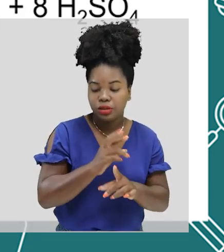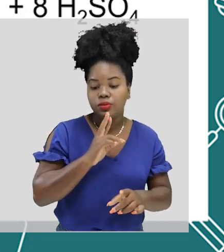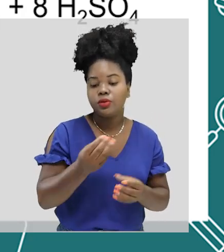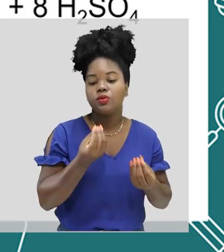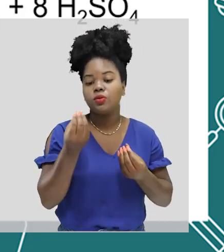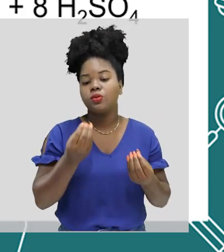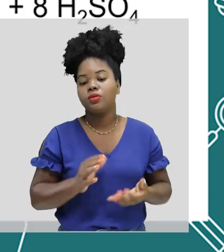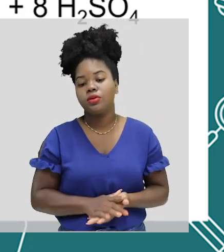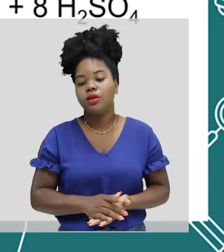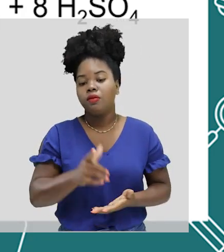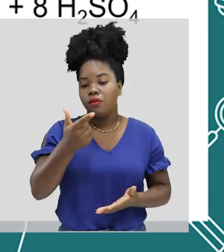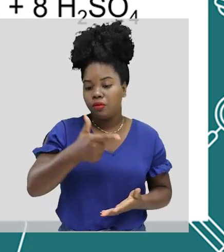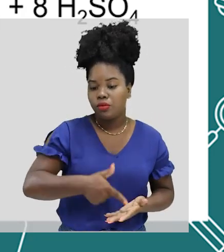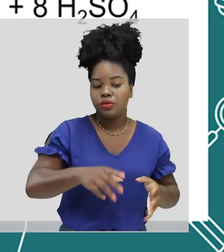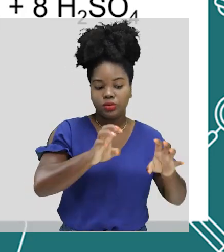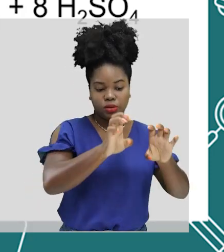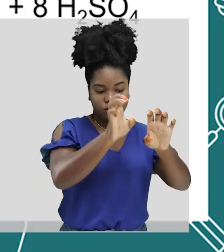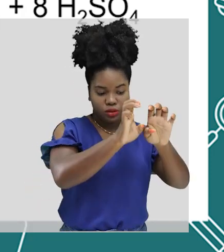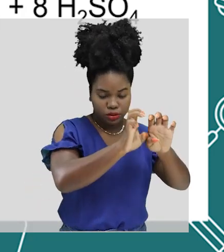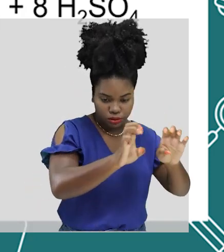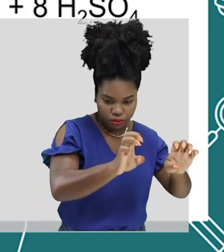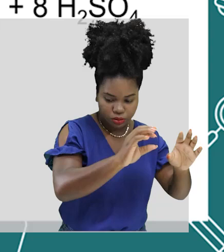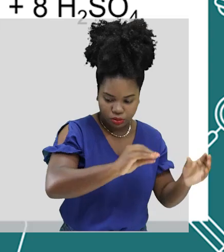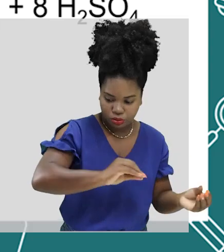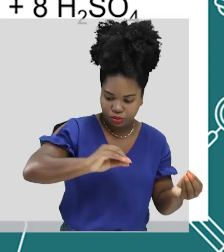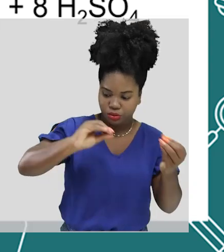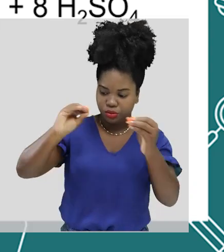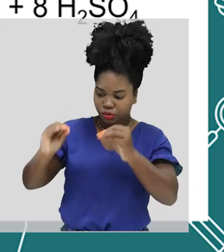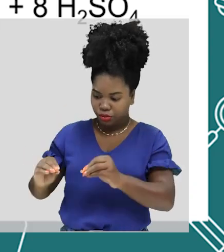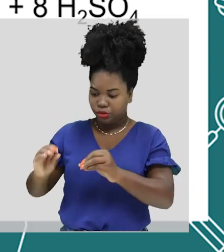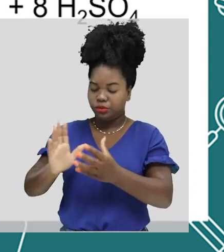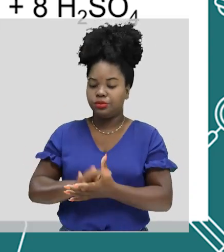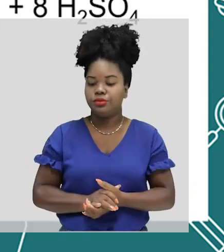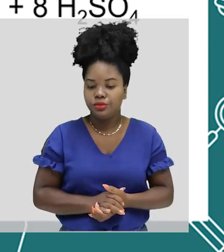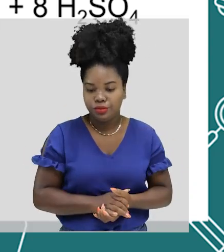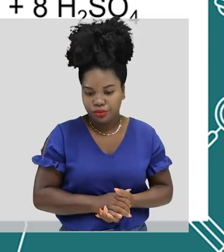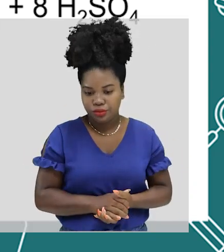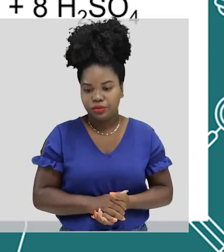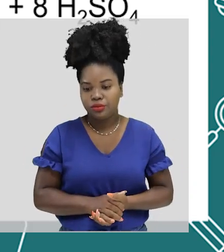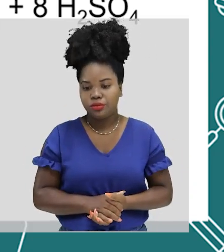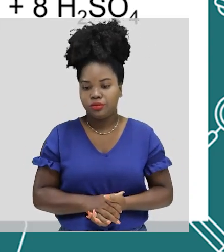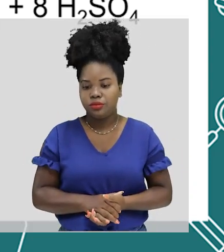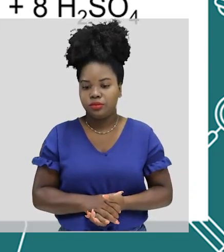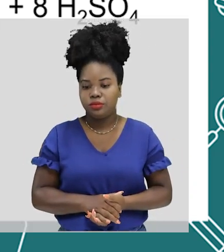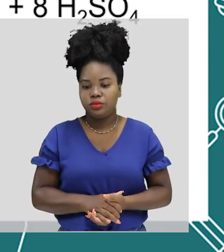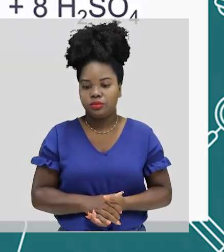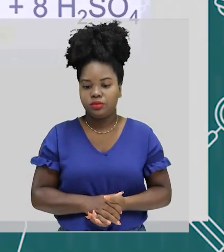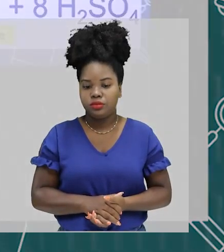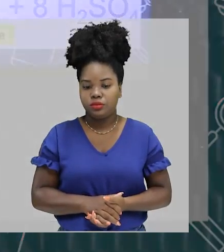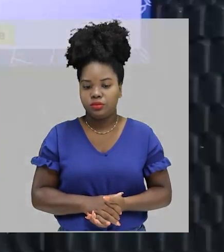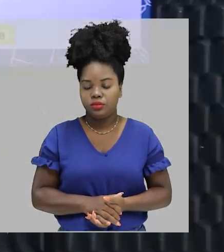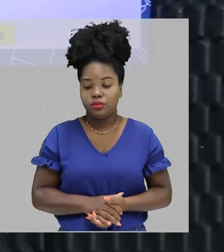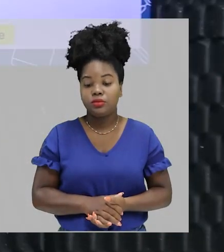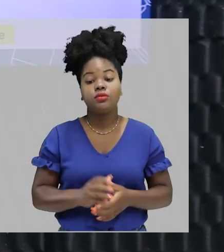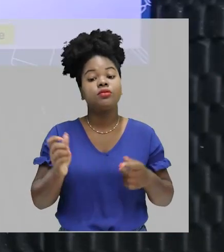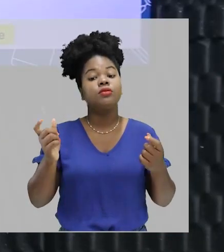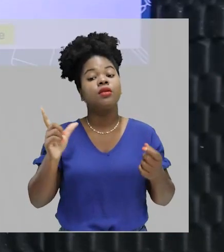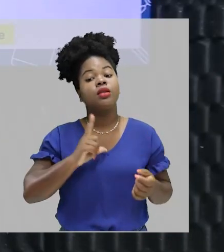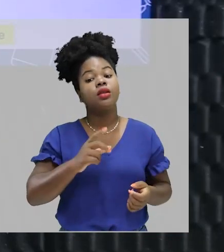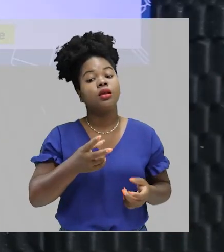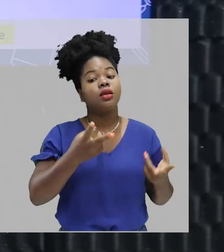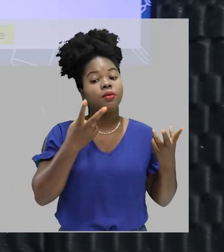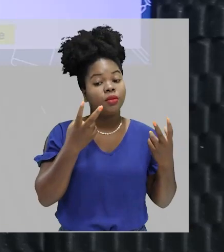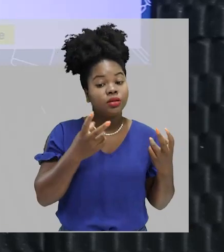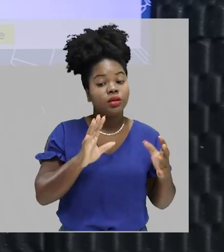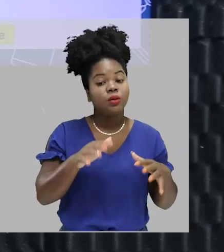Nós vamos repetir as equações, certo? E feito isso, a gente tem que observar quais são